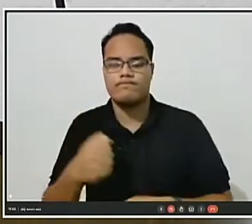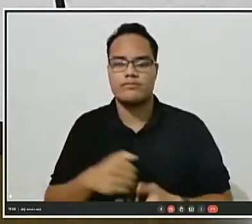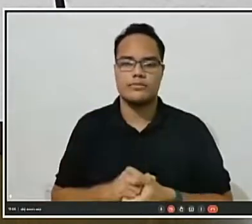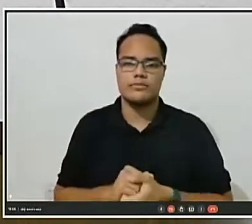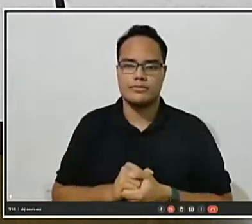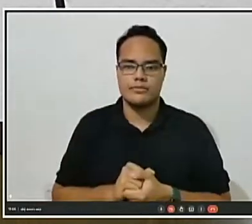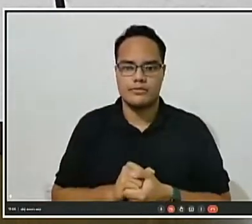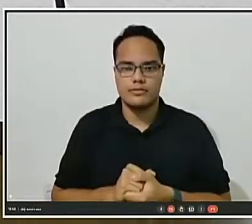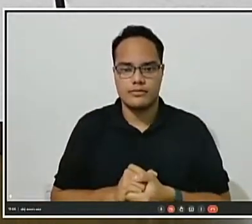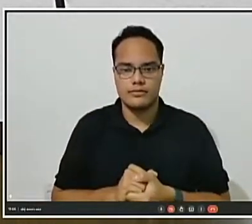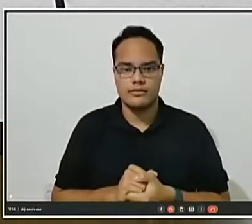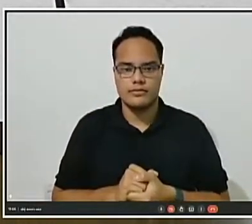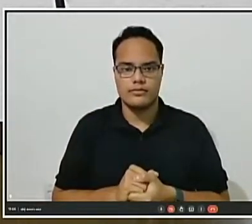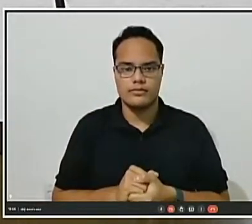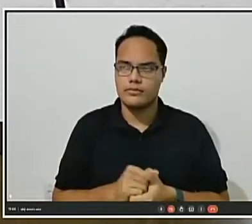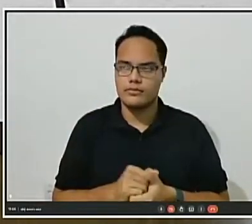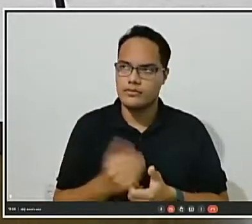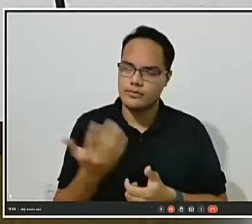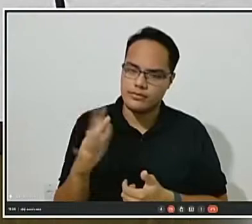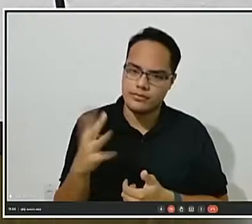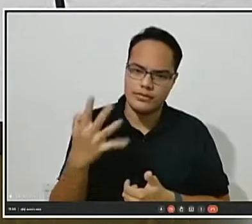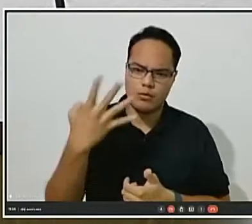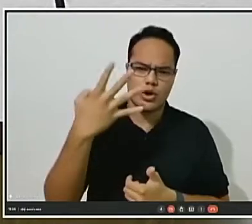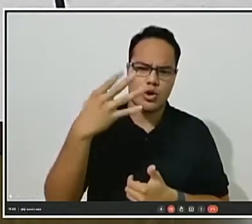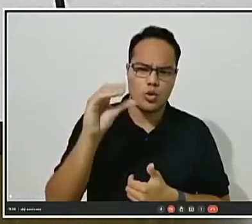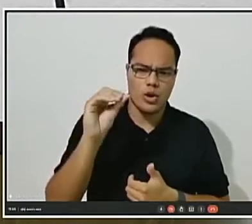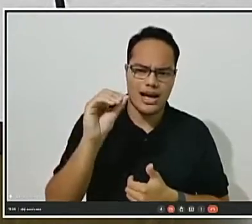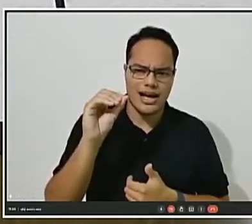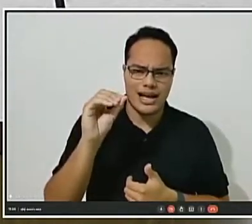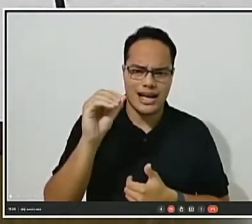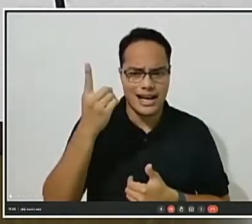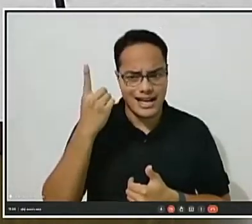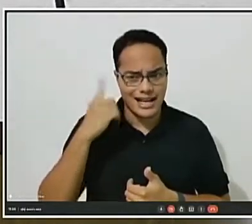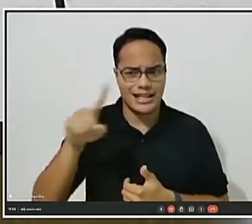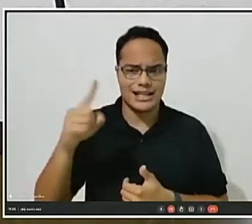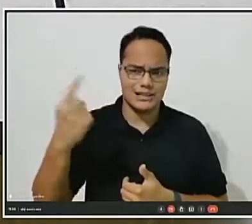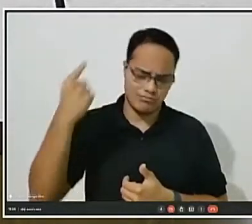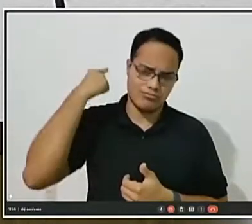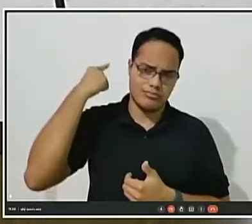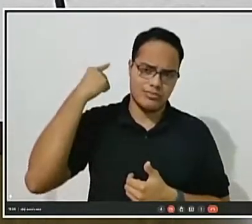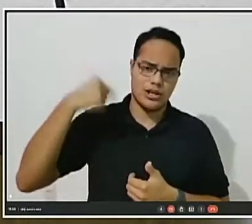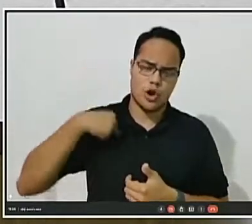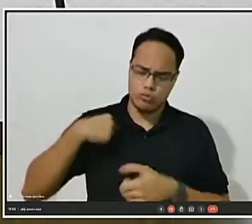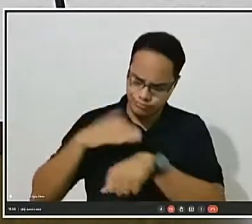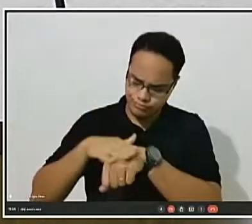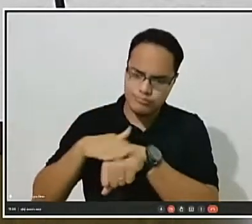E aí, uns 40 dias atrás, tive uma nova audiência com o prefeito